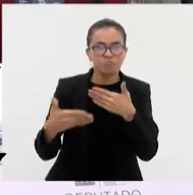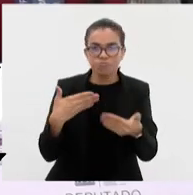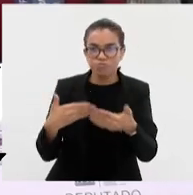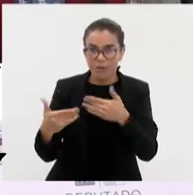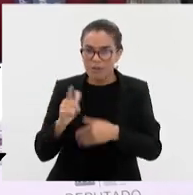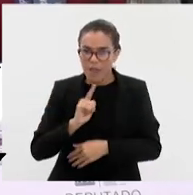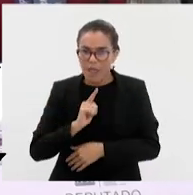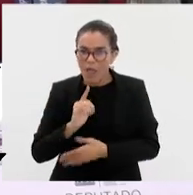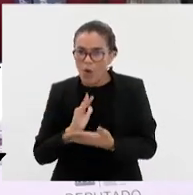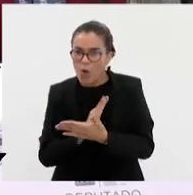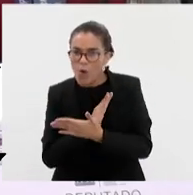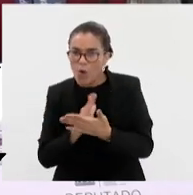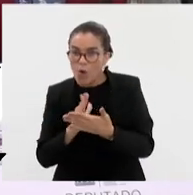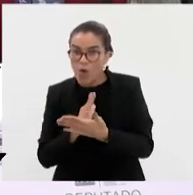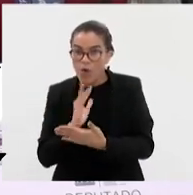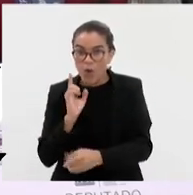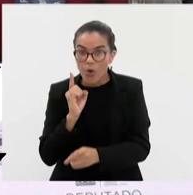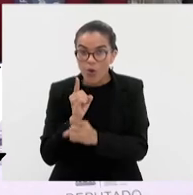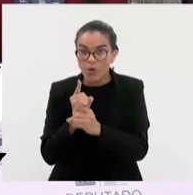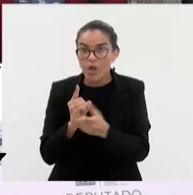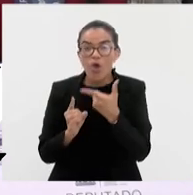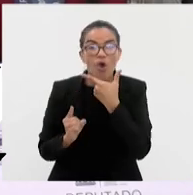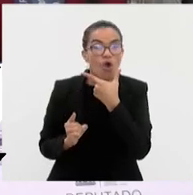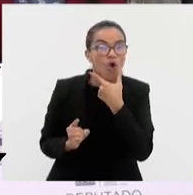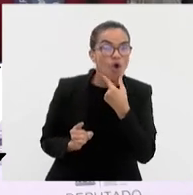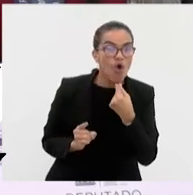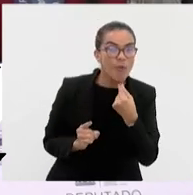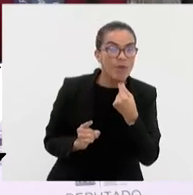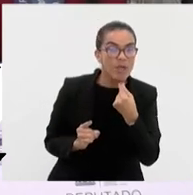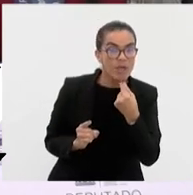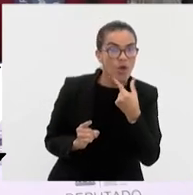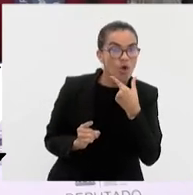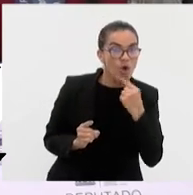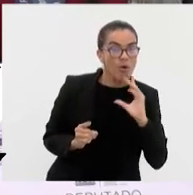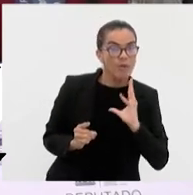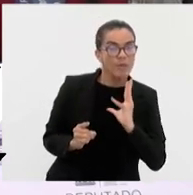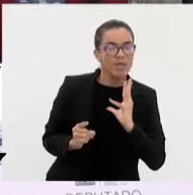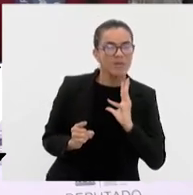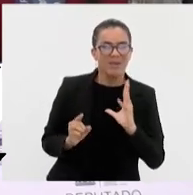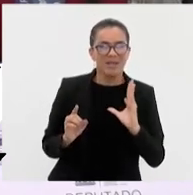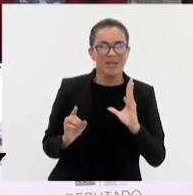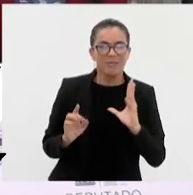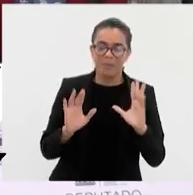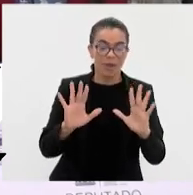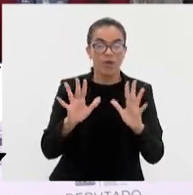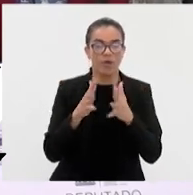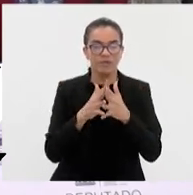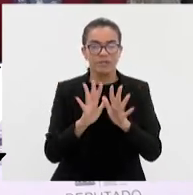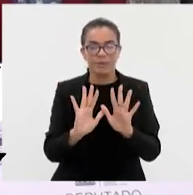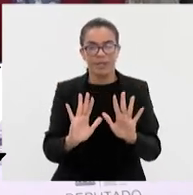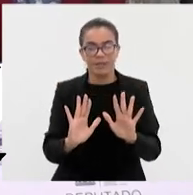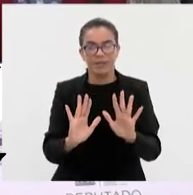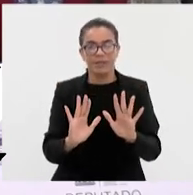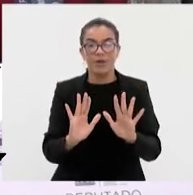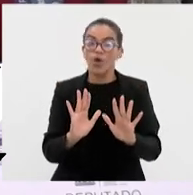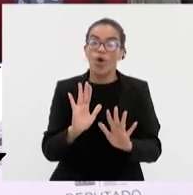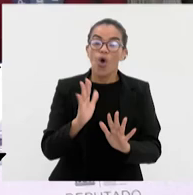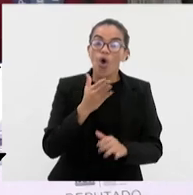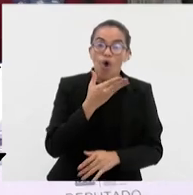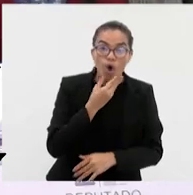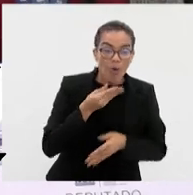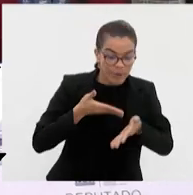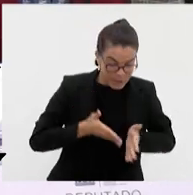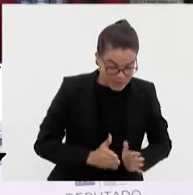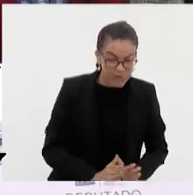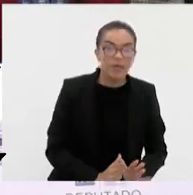Existe alguma? Eu já achei três homens, ou seja, homens trans, não, eu já confundi aqui, homens, nasceram